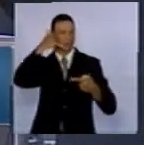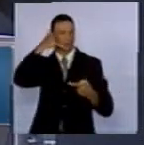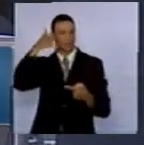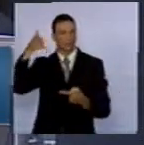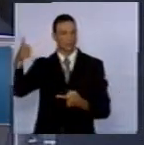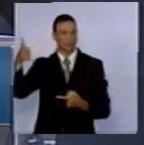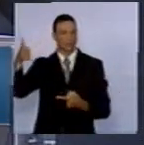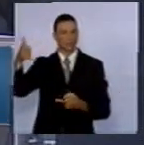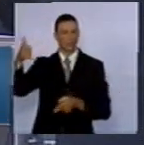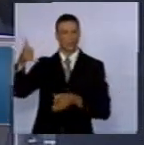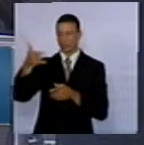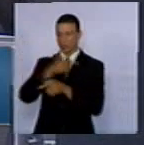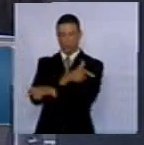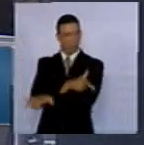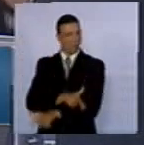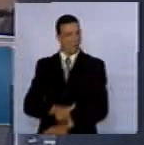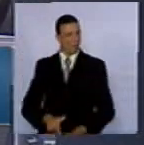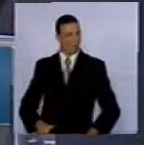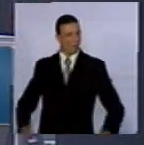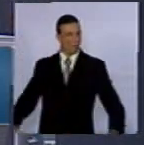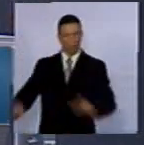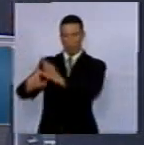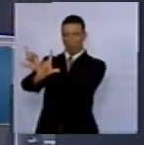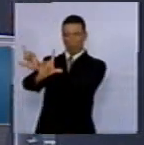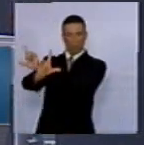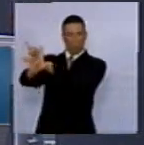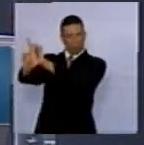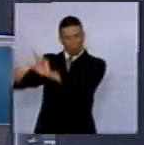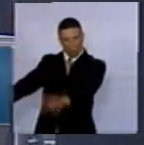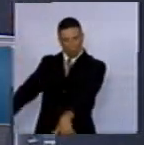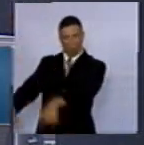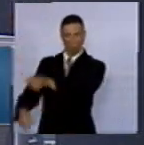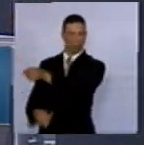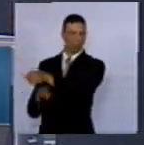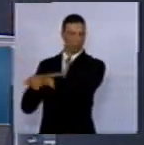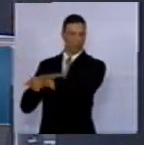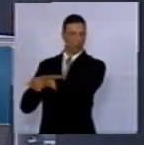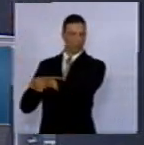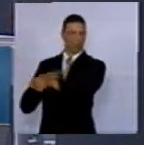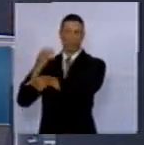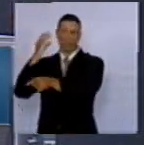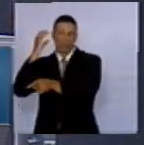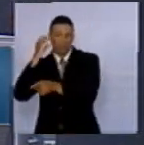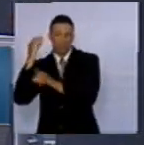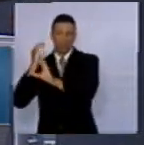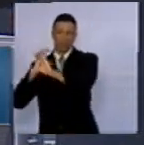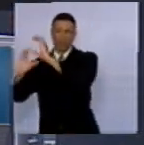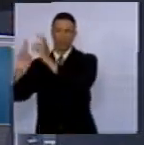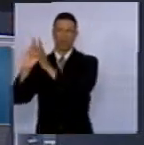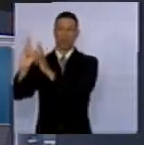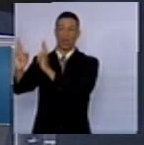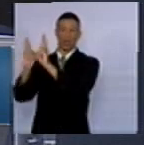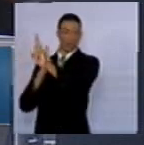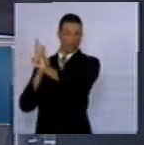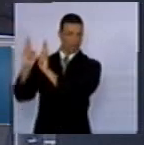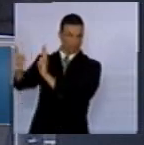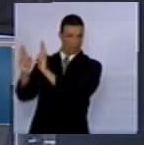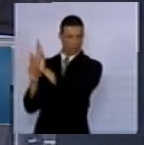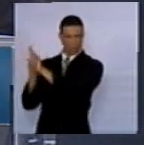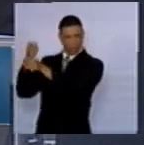é neutro em relação ao que se fala o que se negocia operadora de telecomunicações ela tem que assegurar a qualidade do sinal